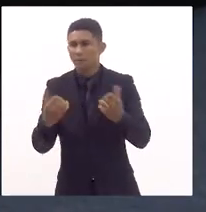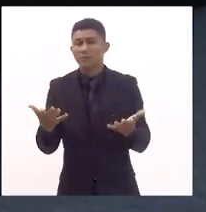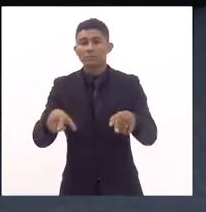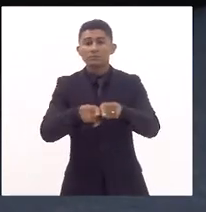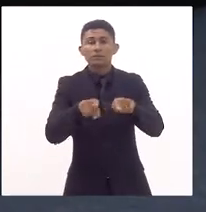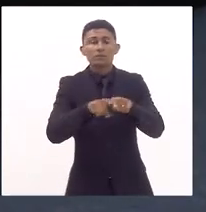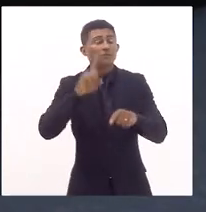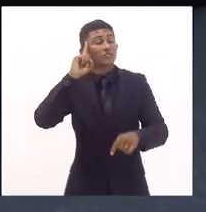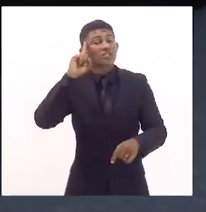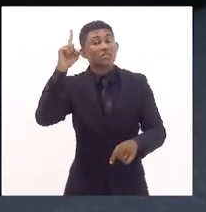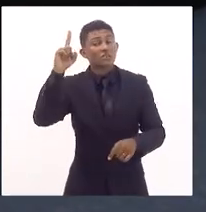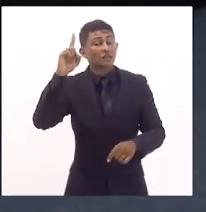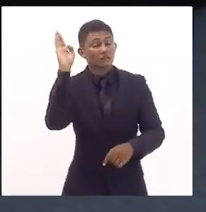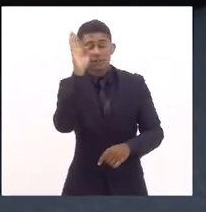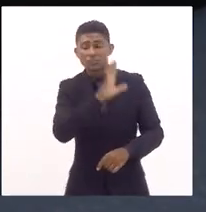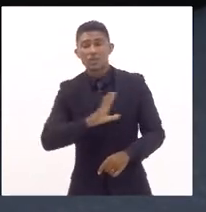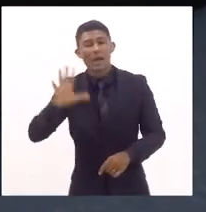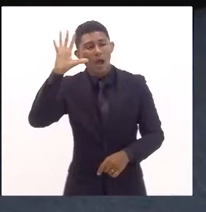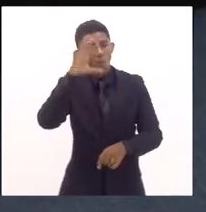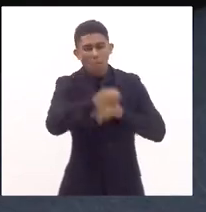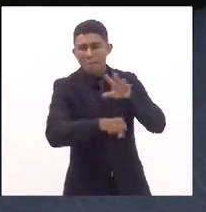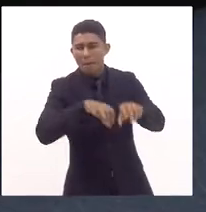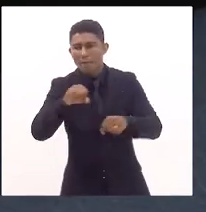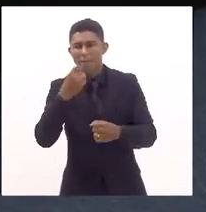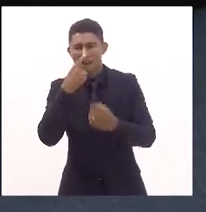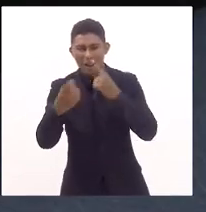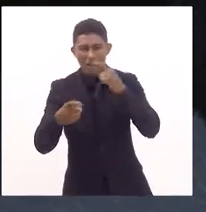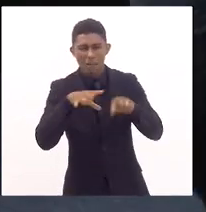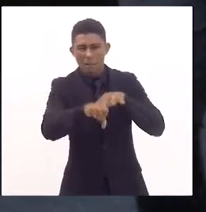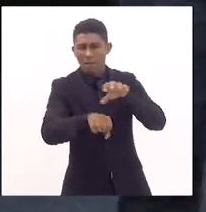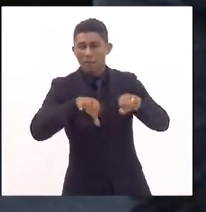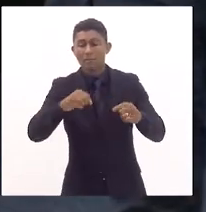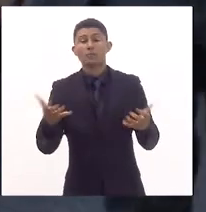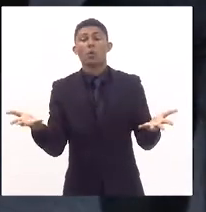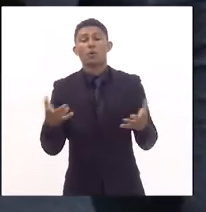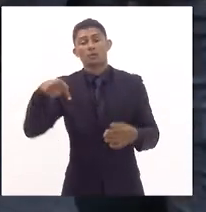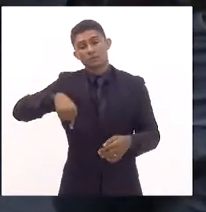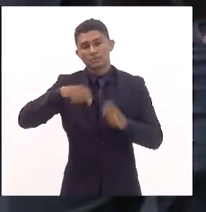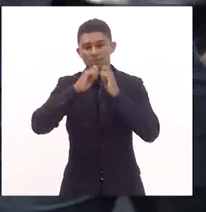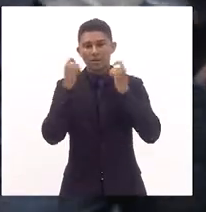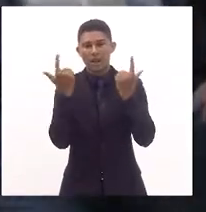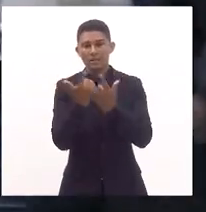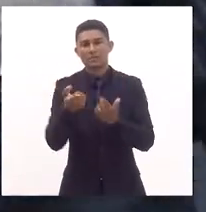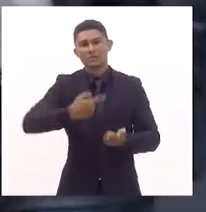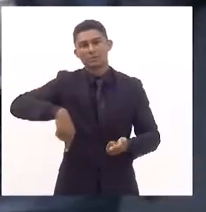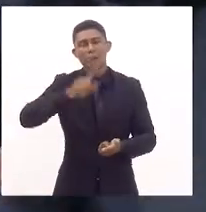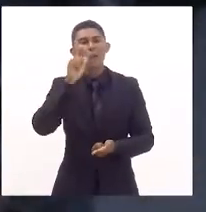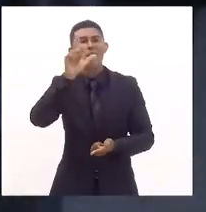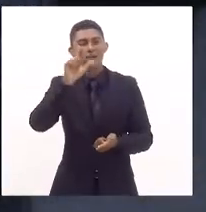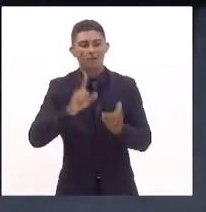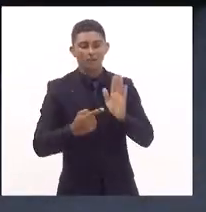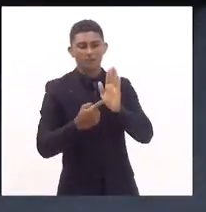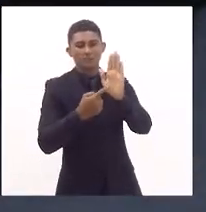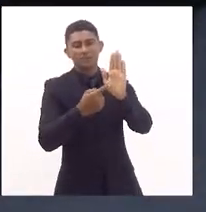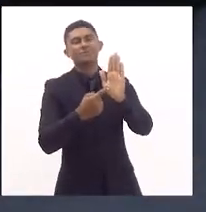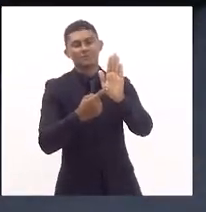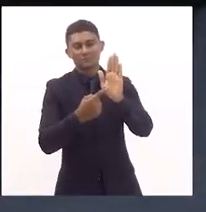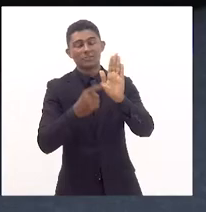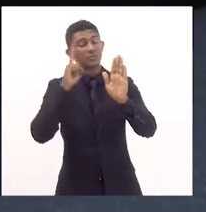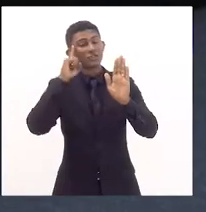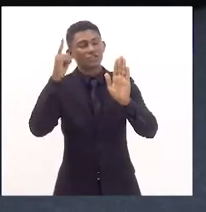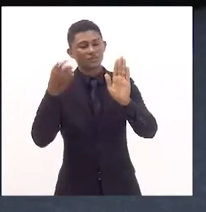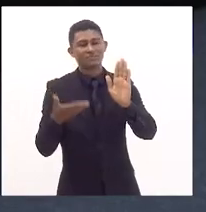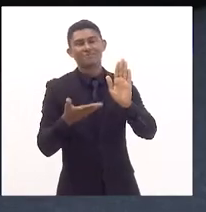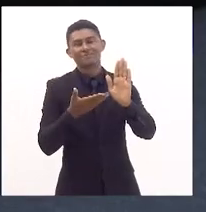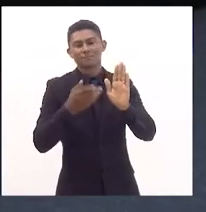da Catação, né? E hoje, aqui na Assembleia Legislativa, a gente consagra esse dia com a votação desse